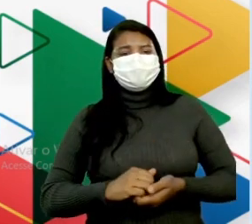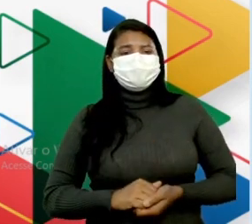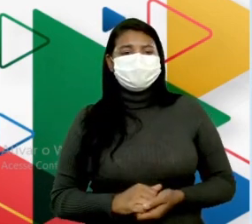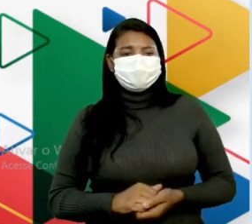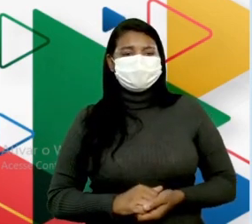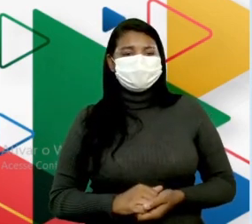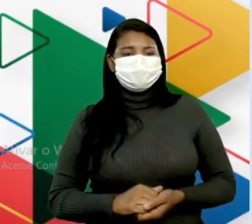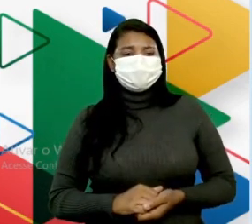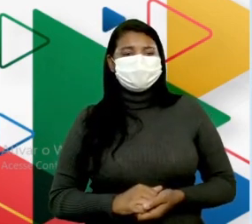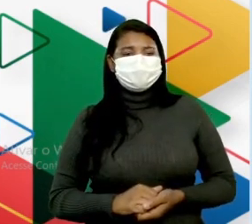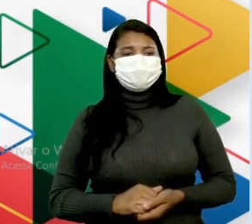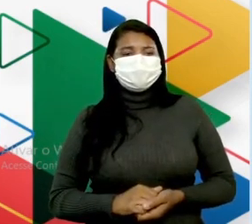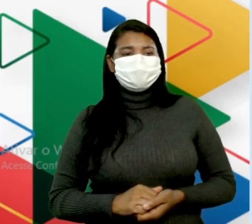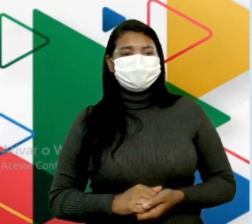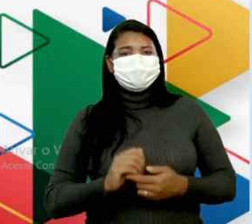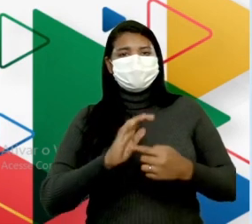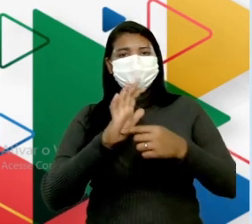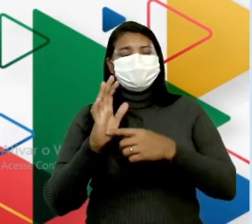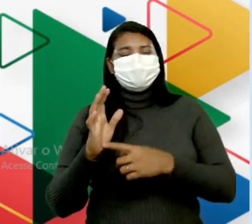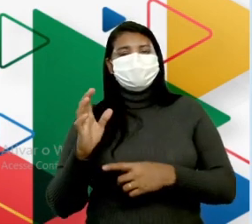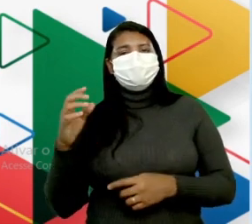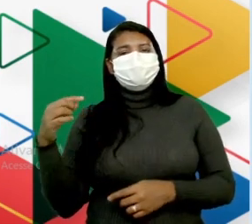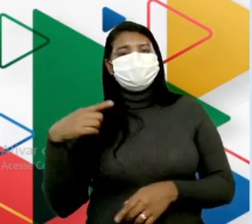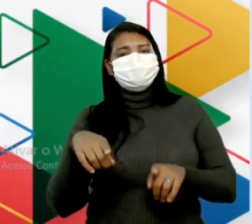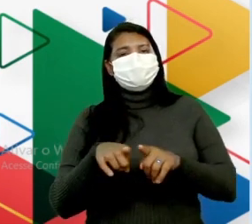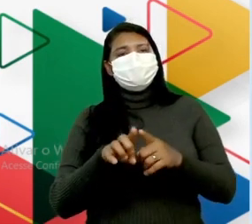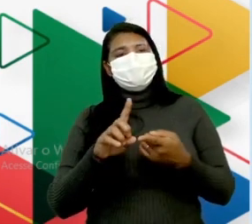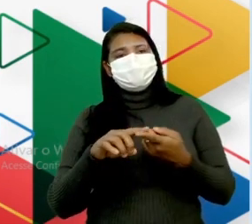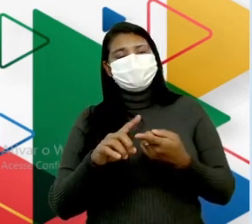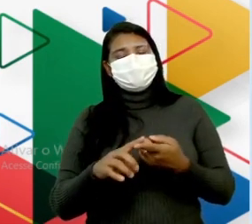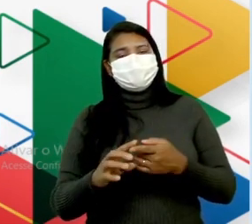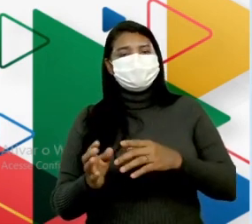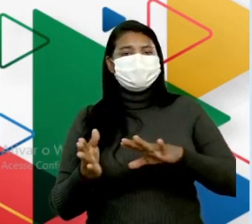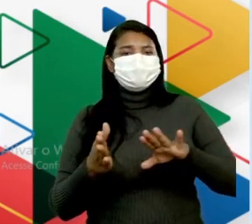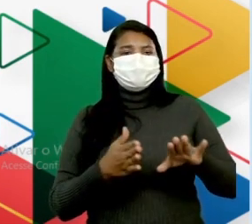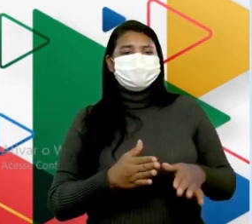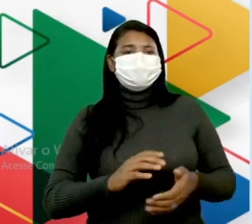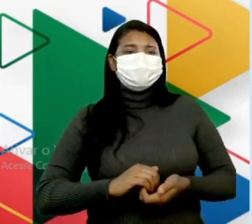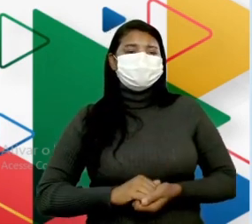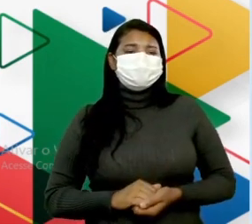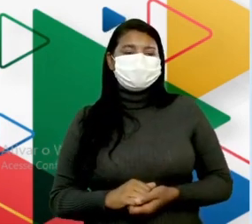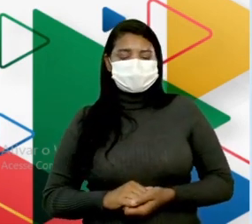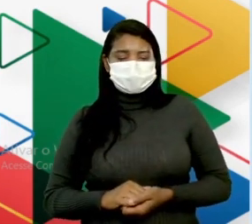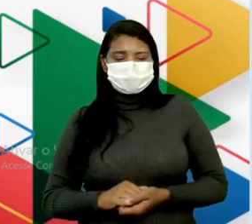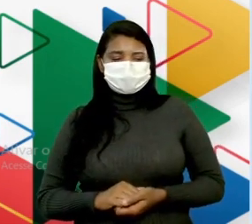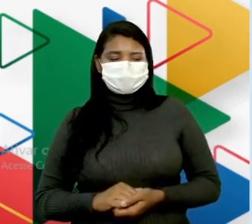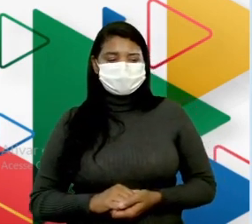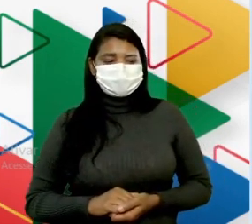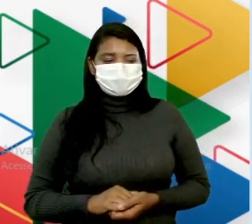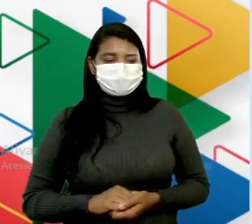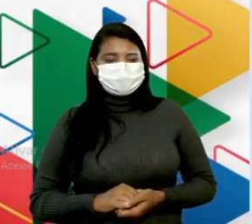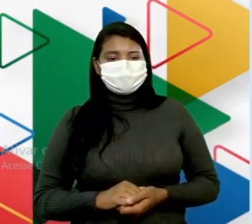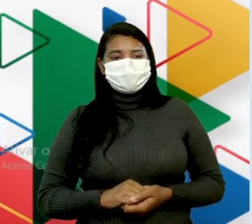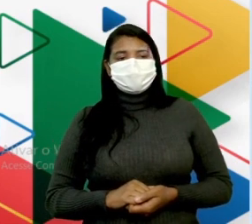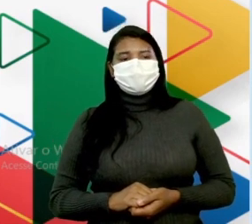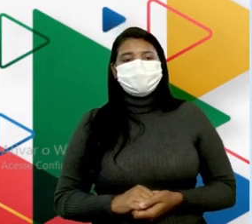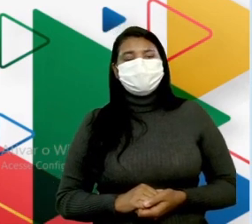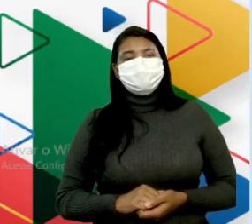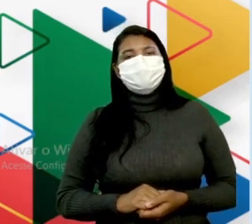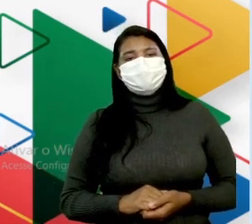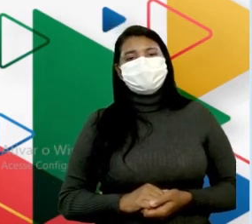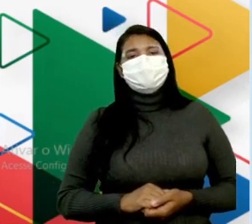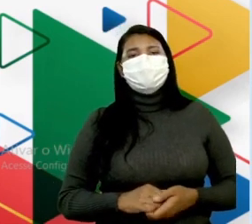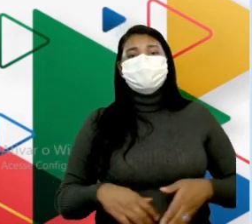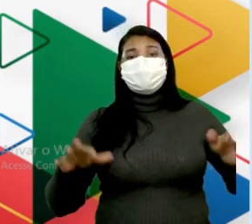de negativo, né? Was para I, he, she, it. I was happy, eu